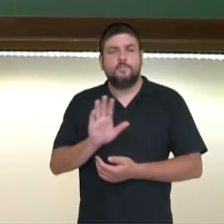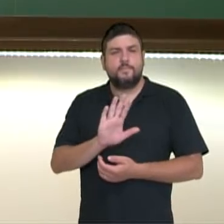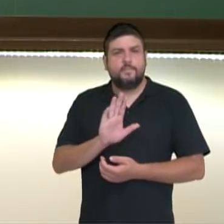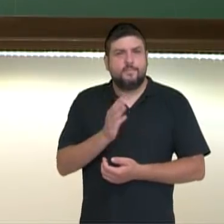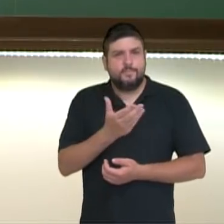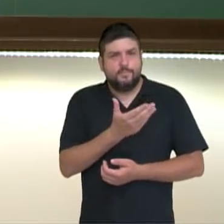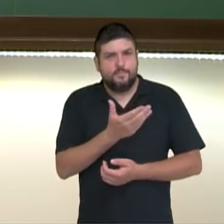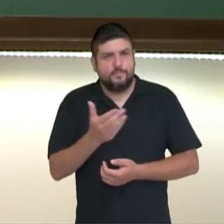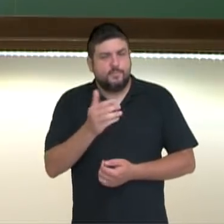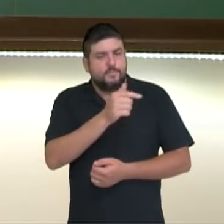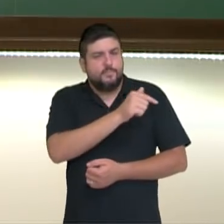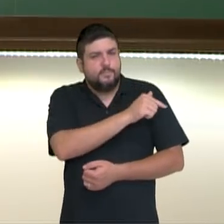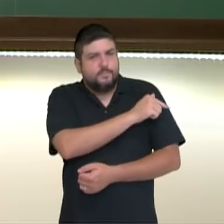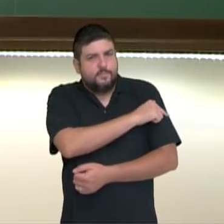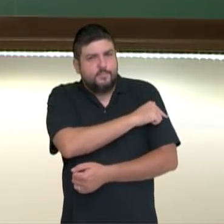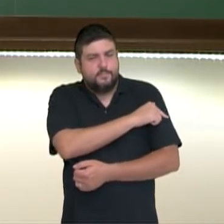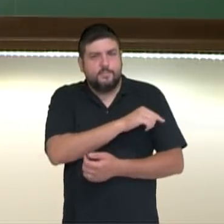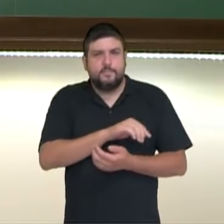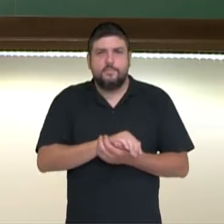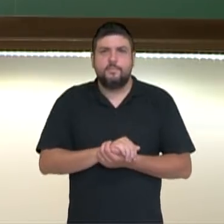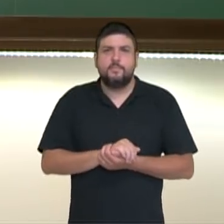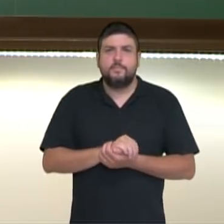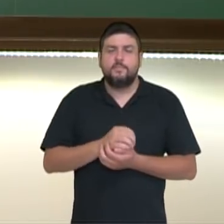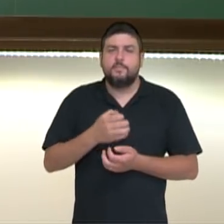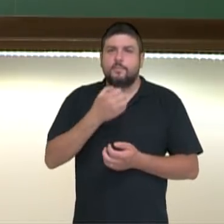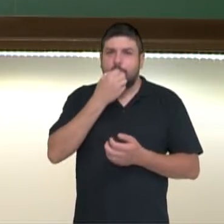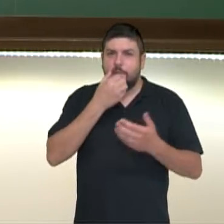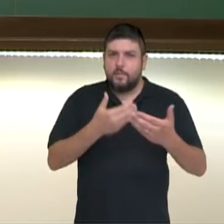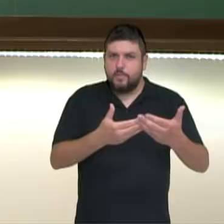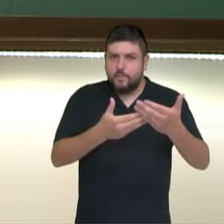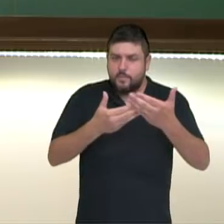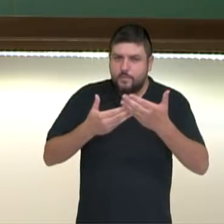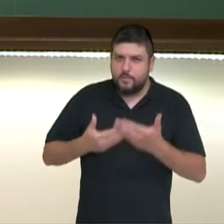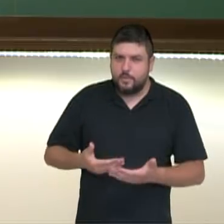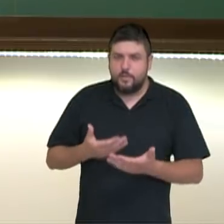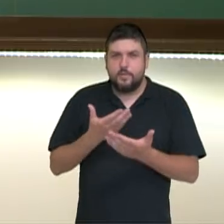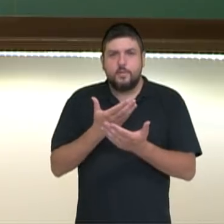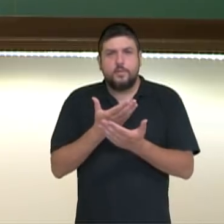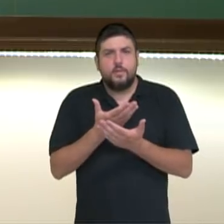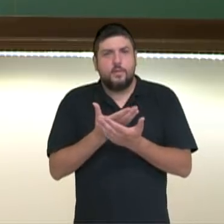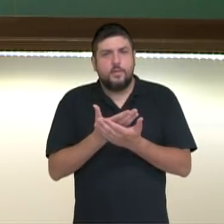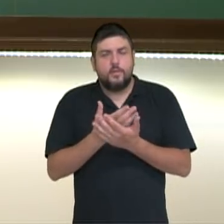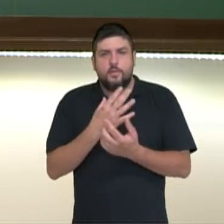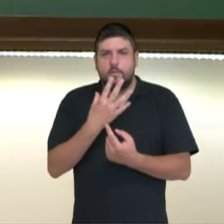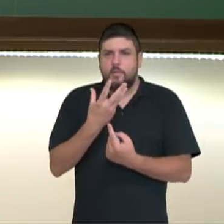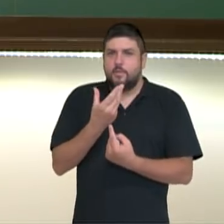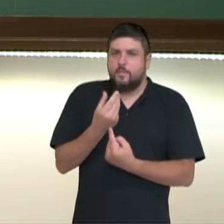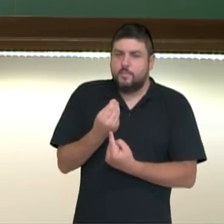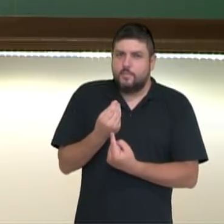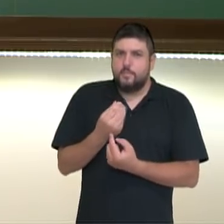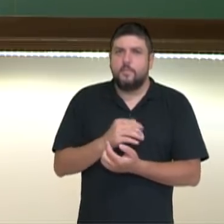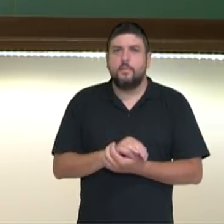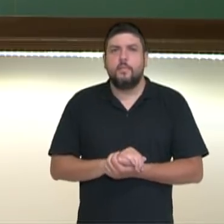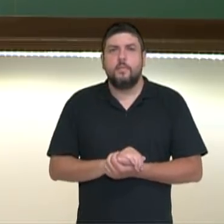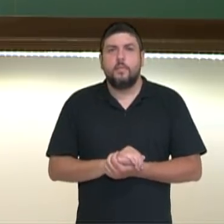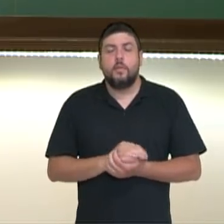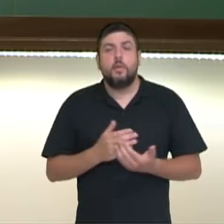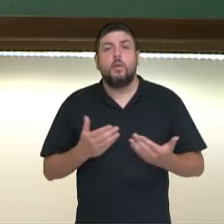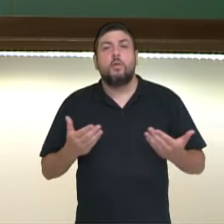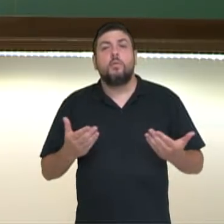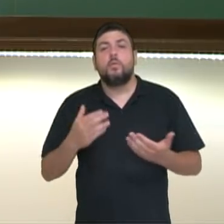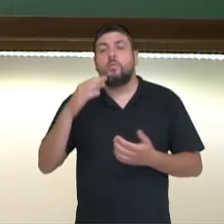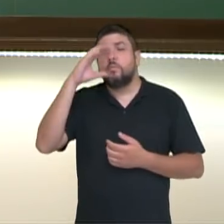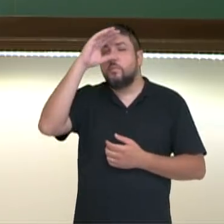estudante do 7º ano, seja muito bem-vindo à nossa aula de arte, onde vamos estudar